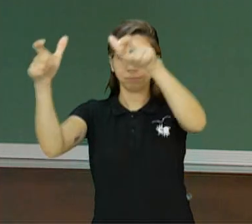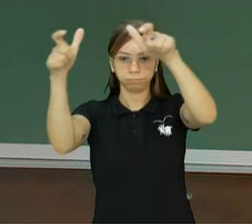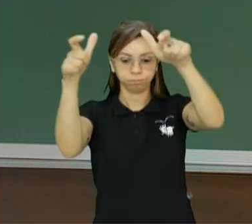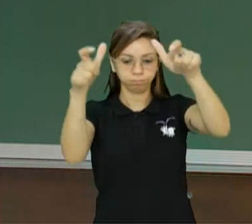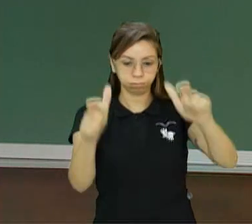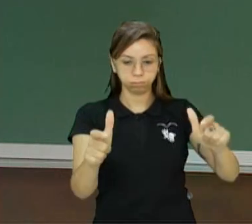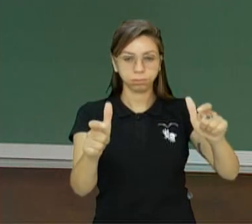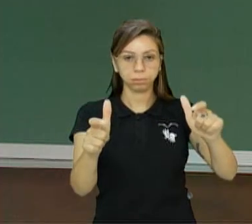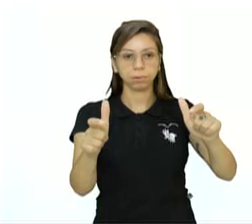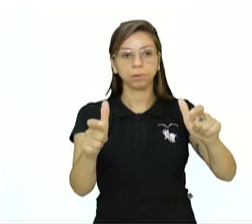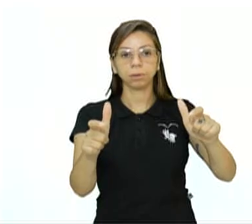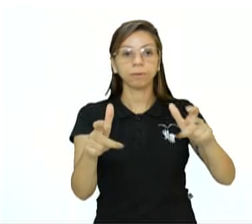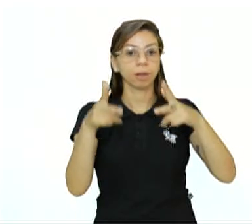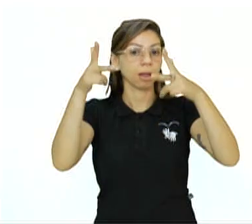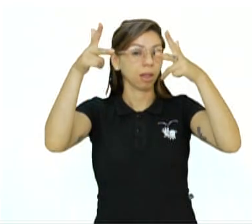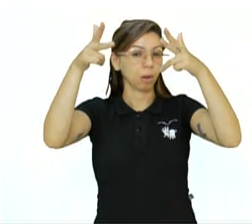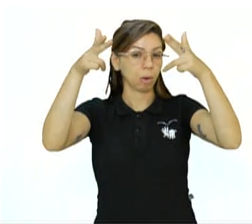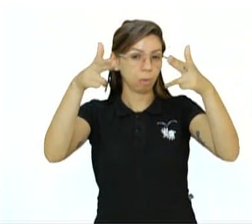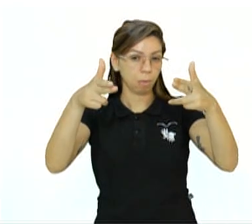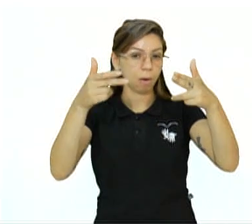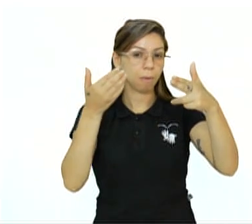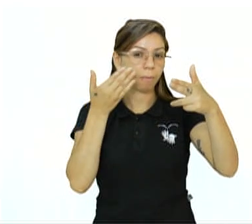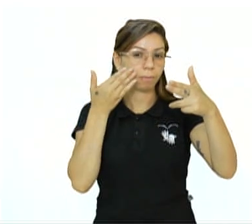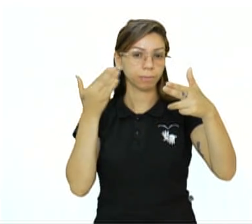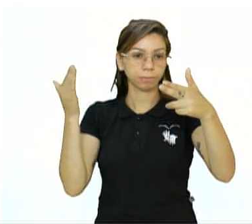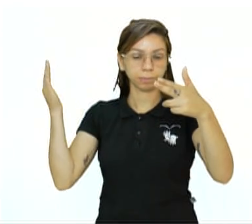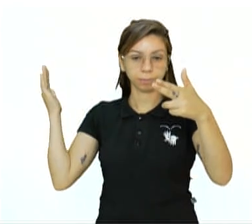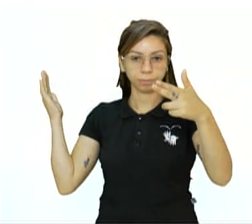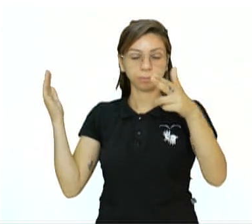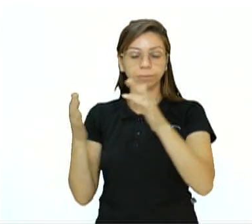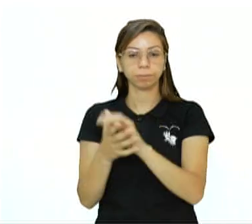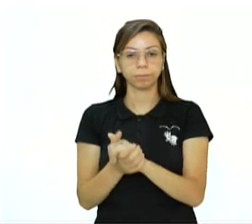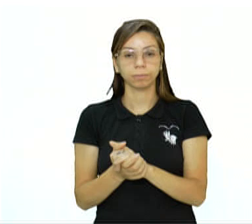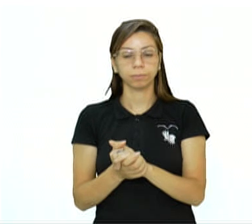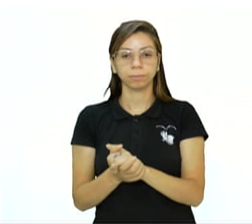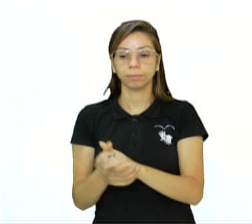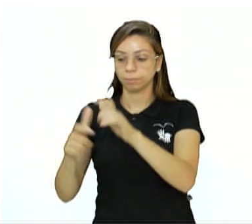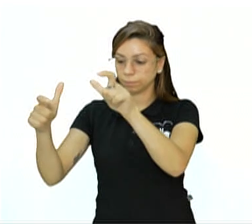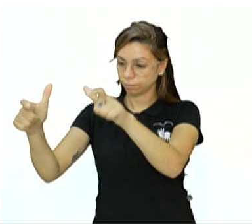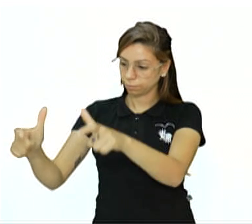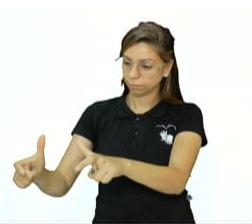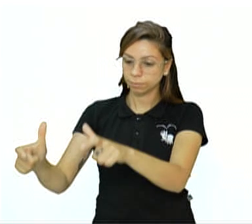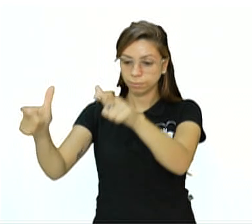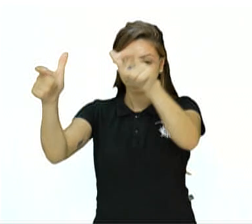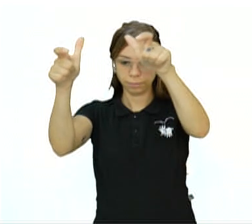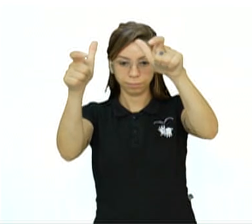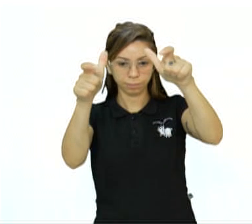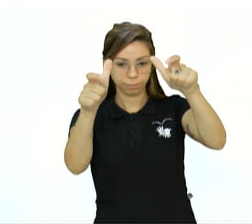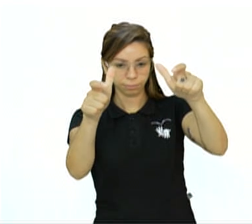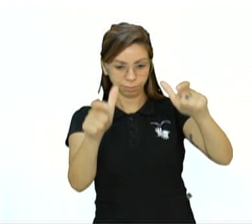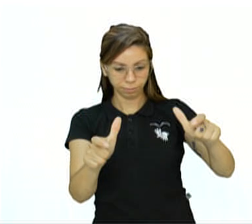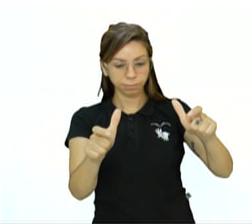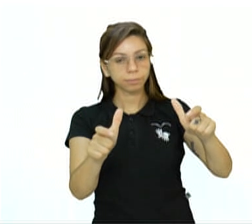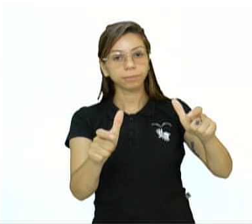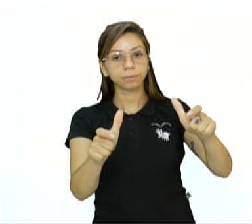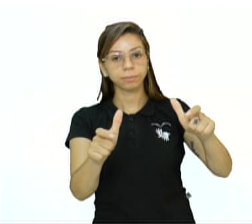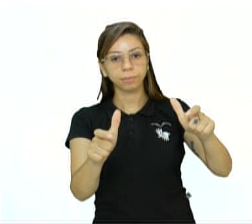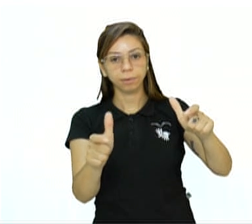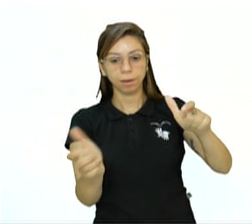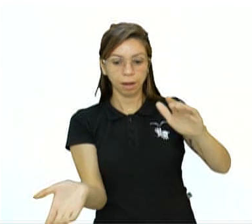que montar desta forma. Então, encaixe o outro pentágono em cima dos palitinhos verticais que você acabou